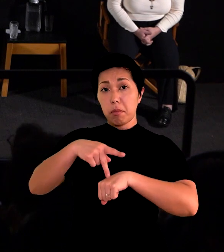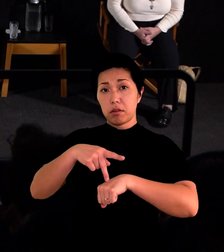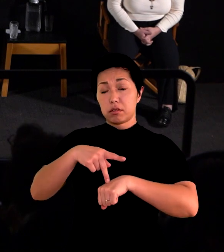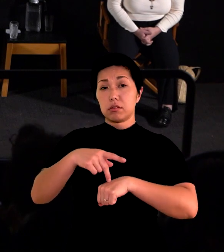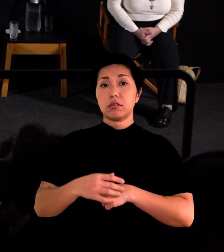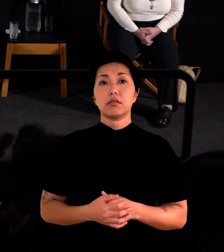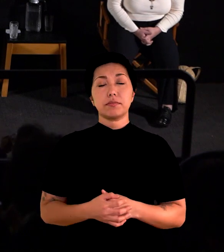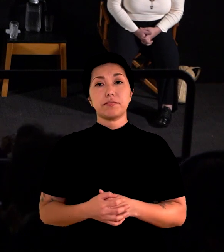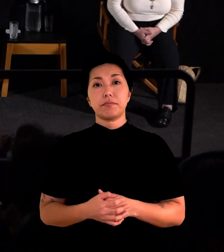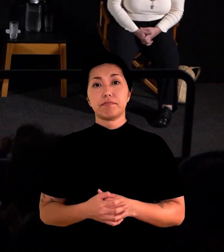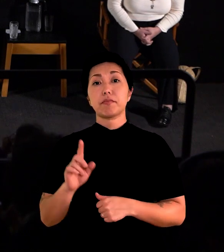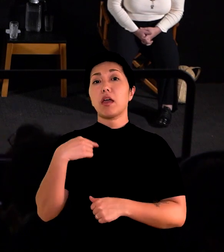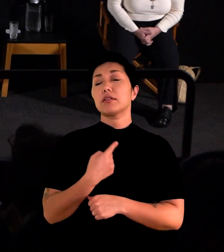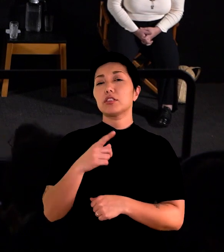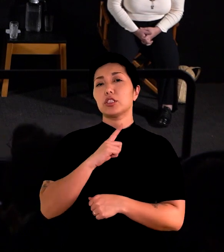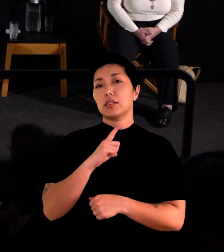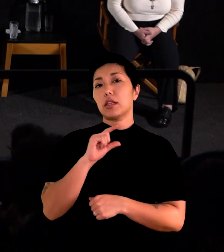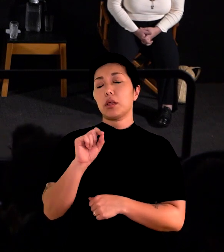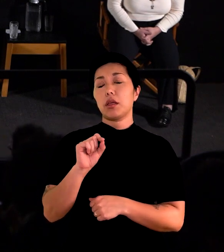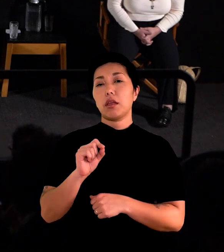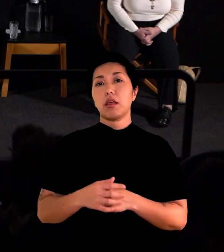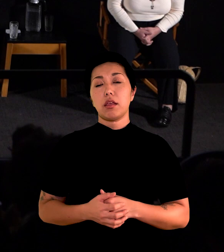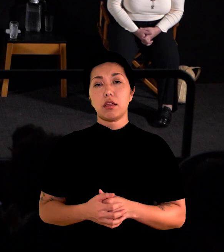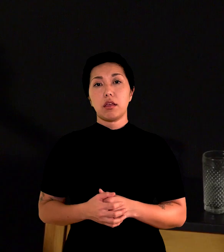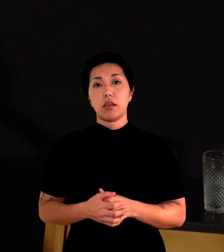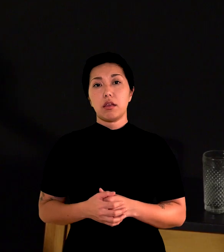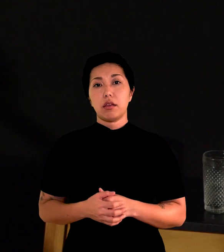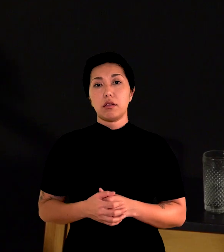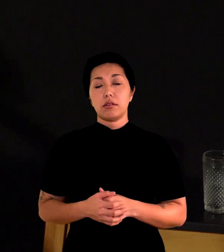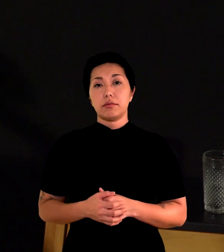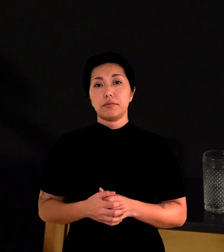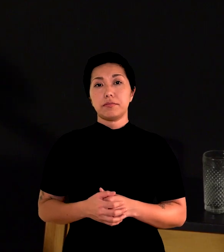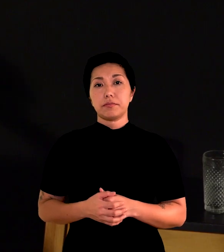potencial energético para o país, a gente tem,